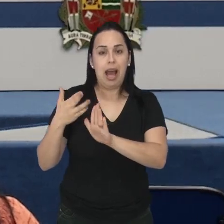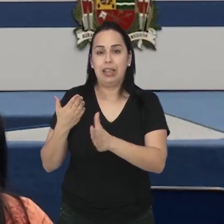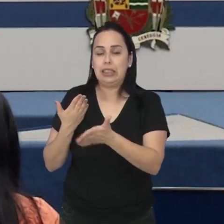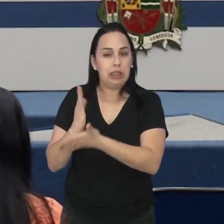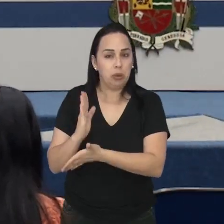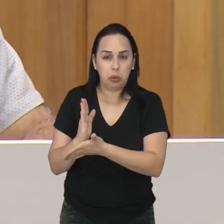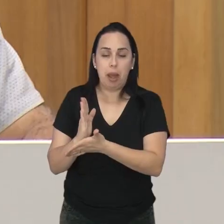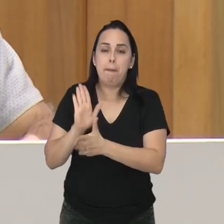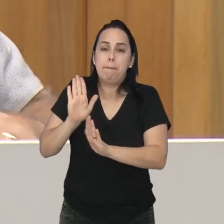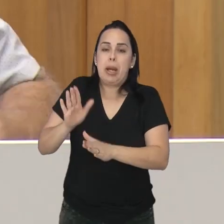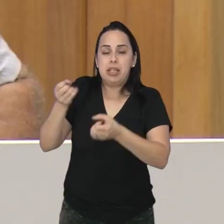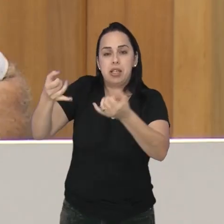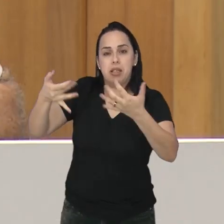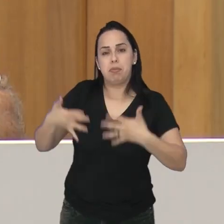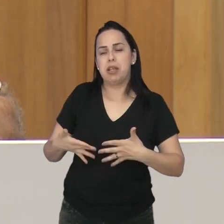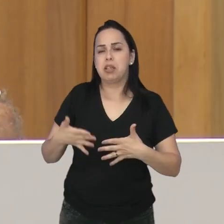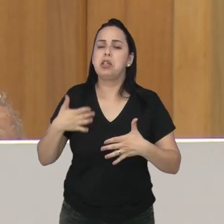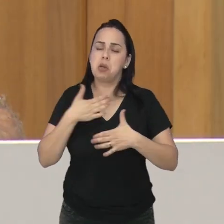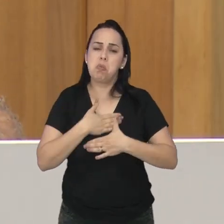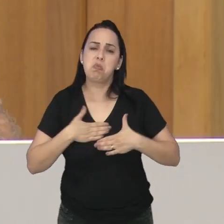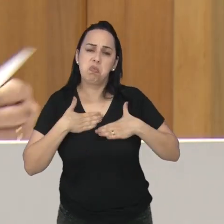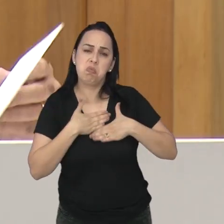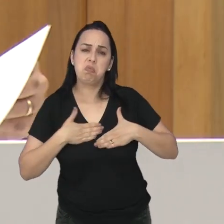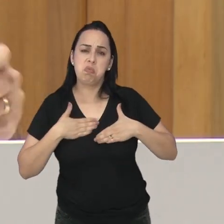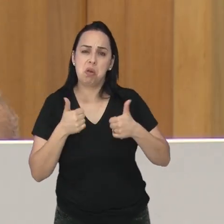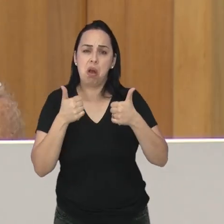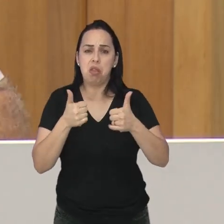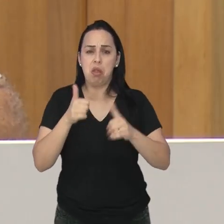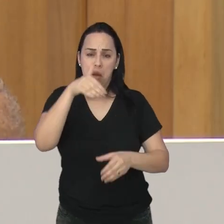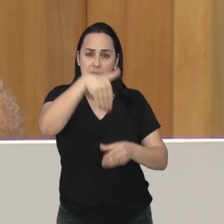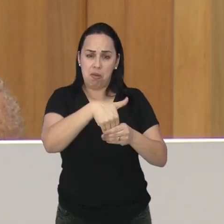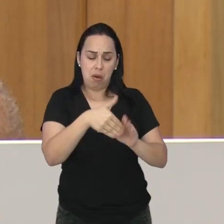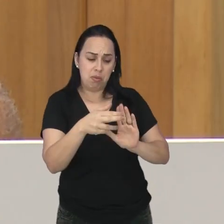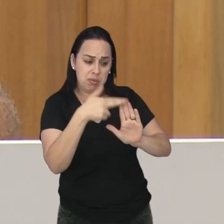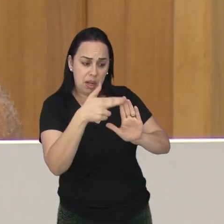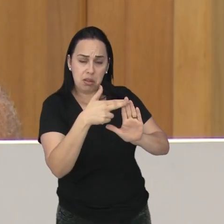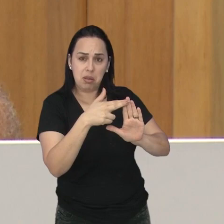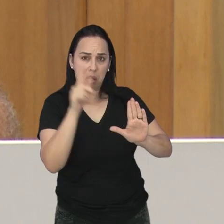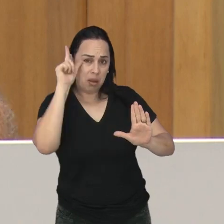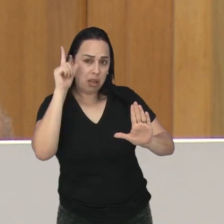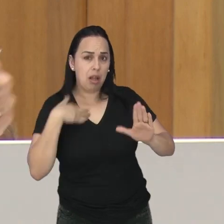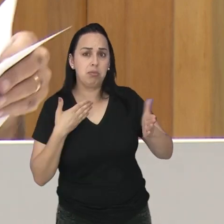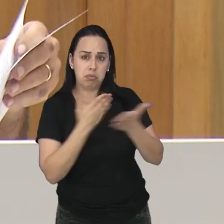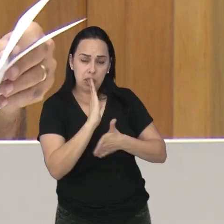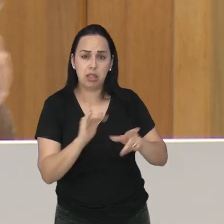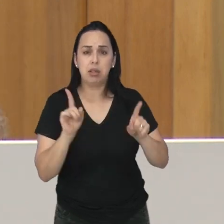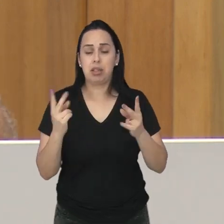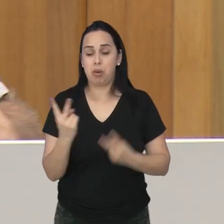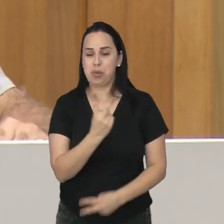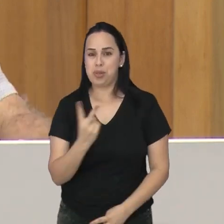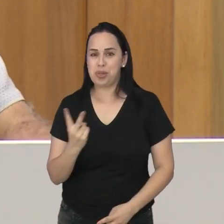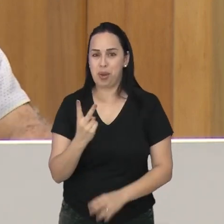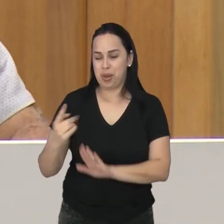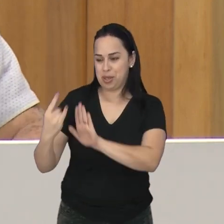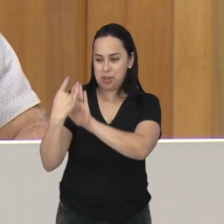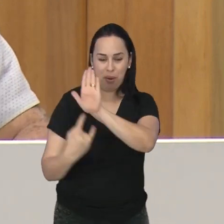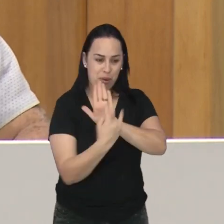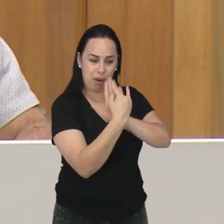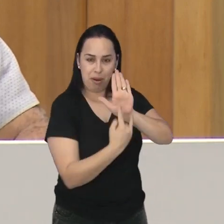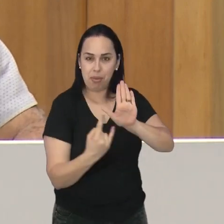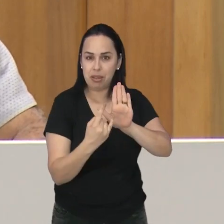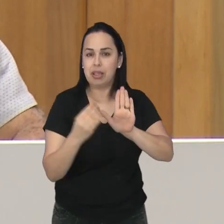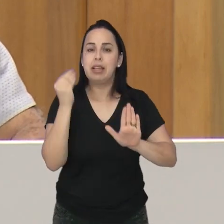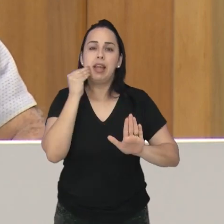sido aprovado, o parlamentar explica que está satisfeito com o resultado, já que ambos documentos apresentados